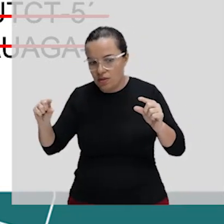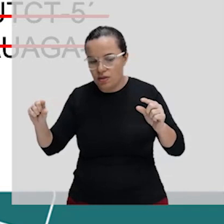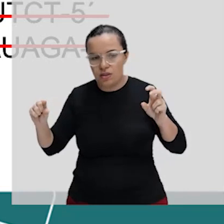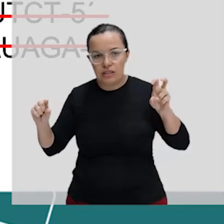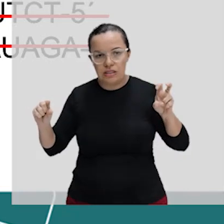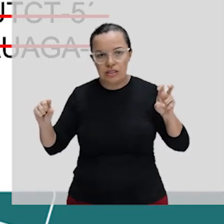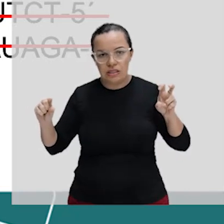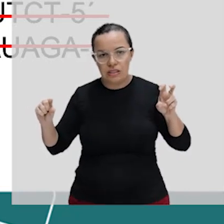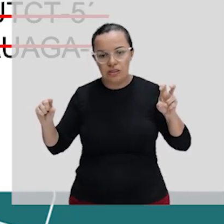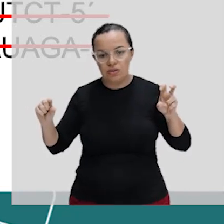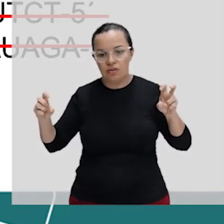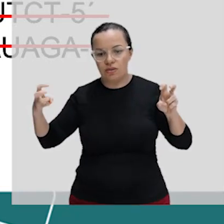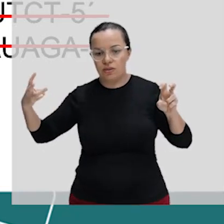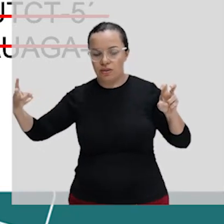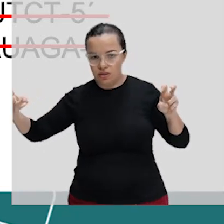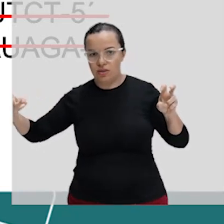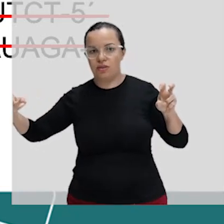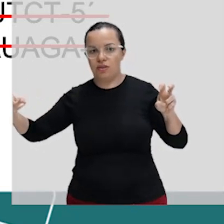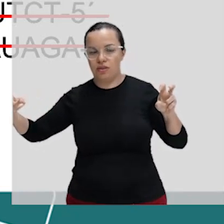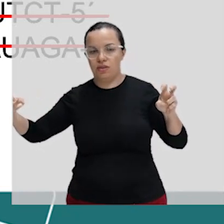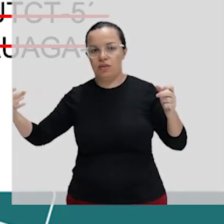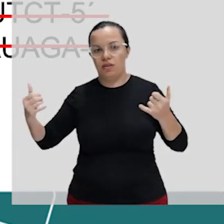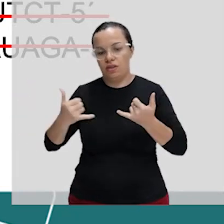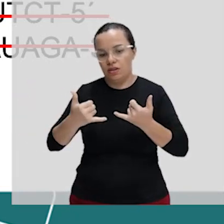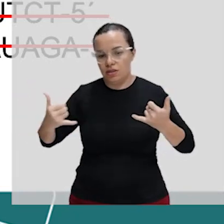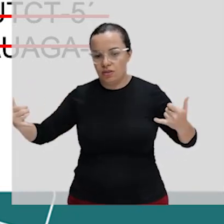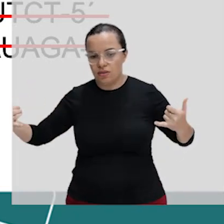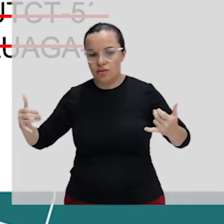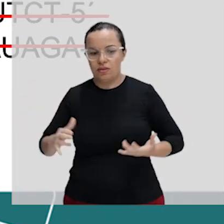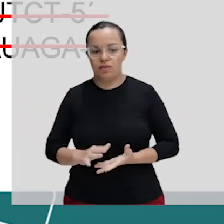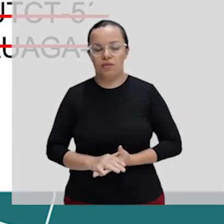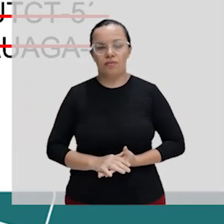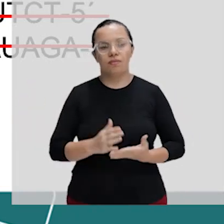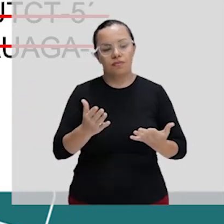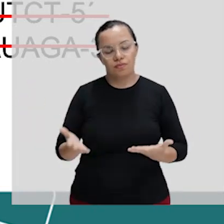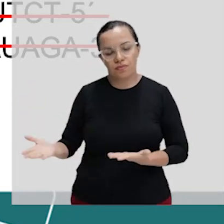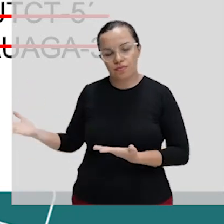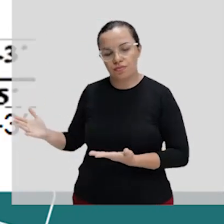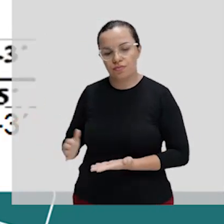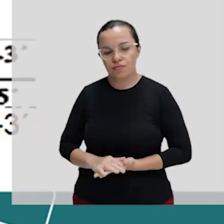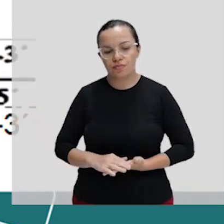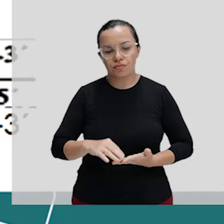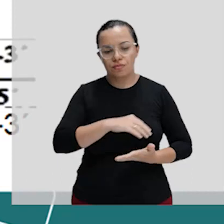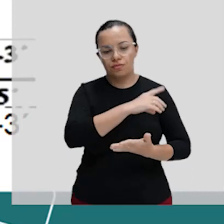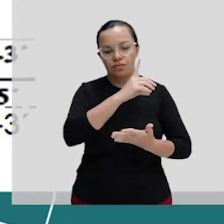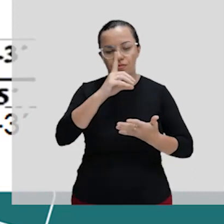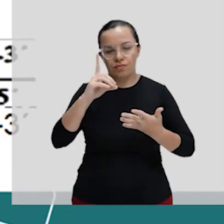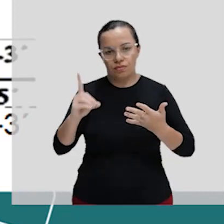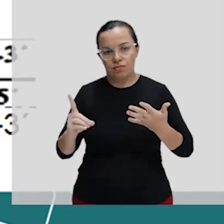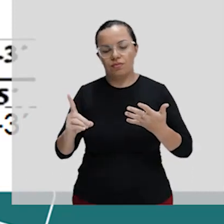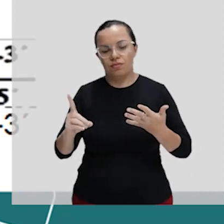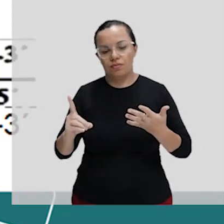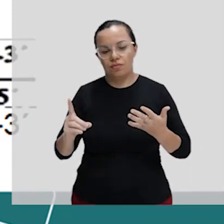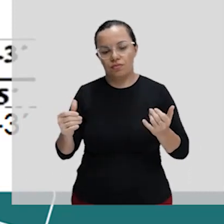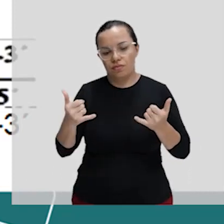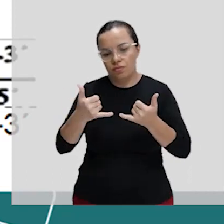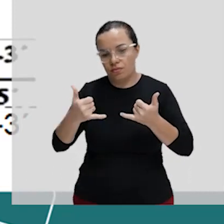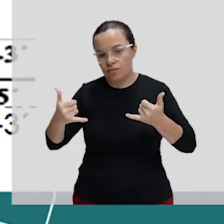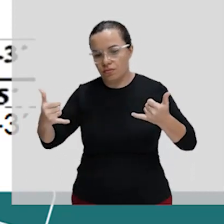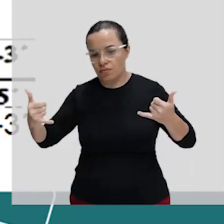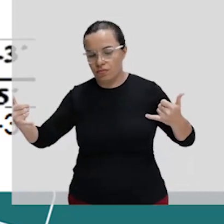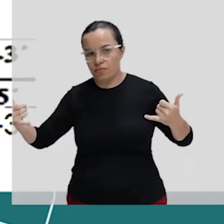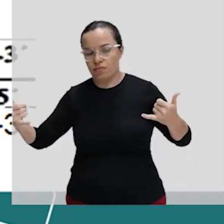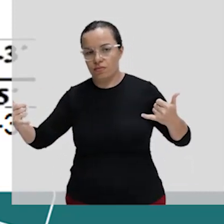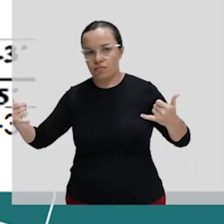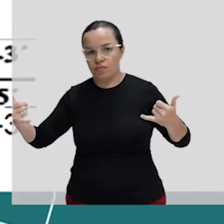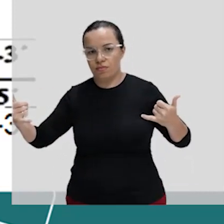3 linhas. Eu vou colocar aqui para vocês a letra D emparelhada com a fita de